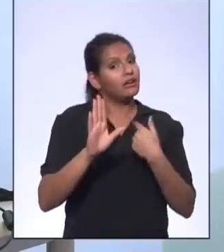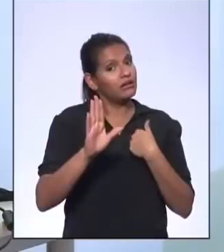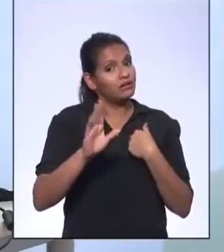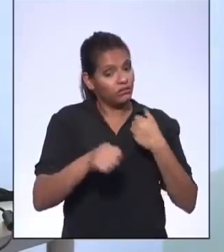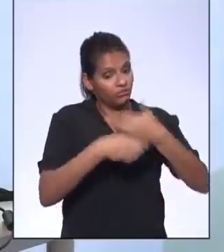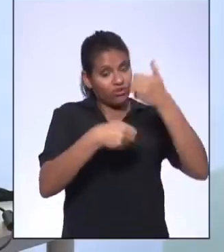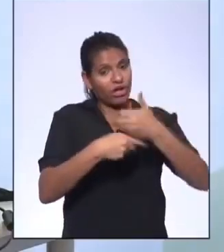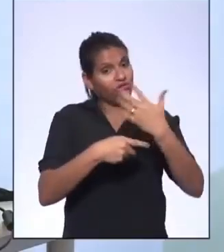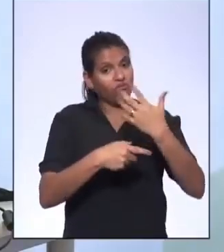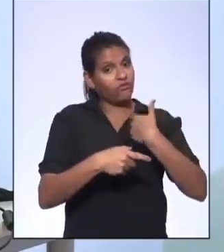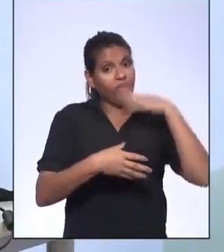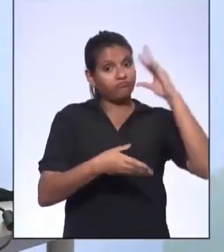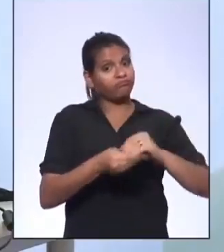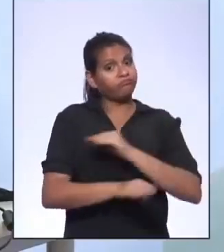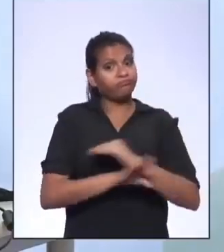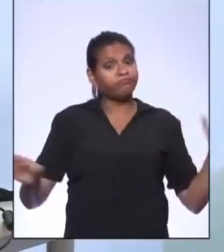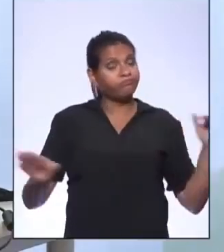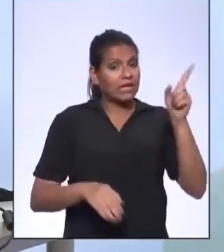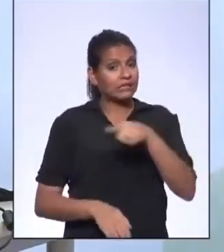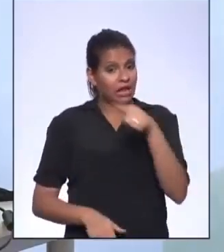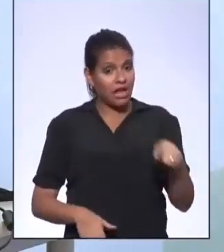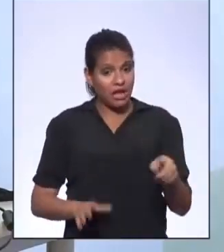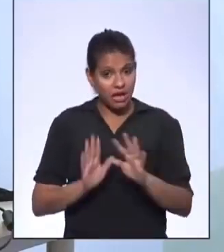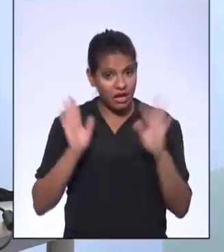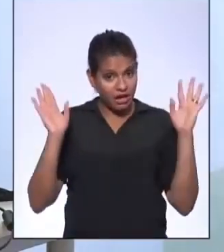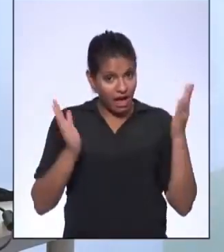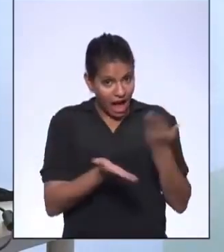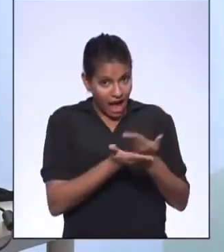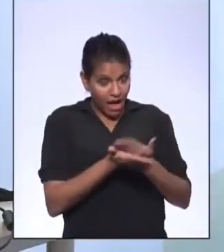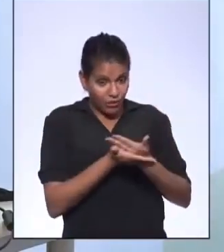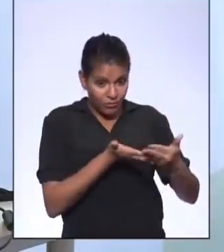ó. Então, vamos começar a nossa aula, que eu já falei muito.